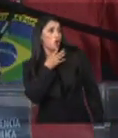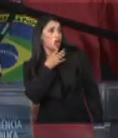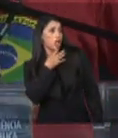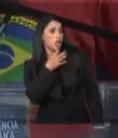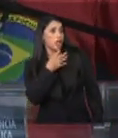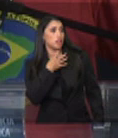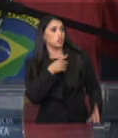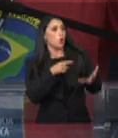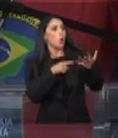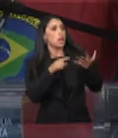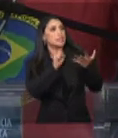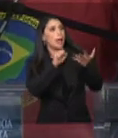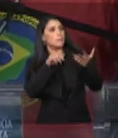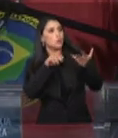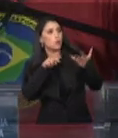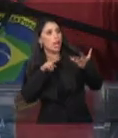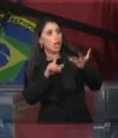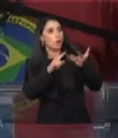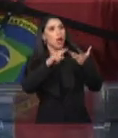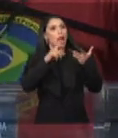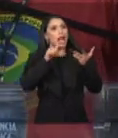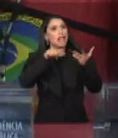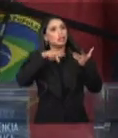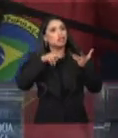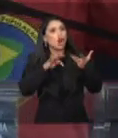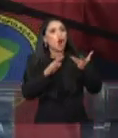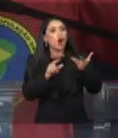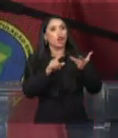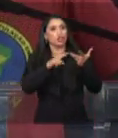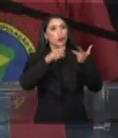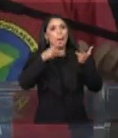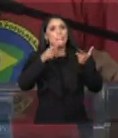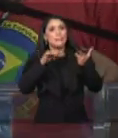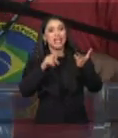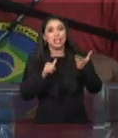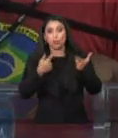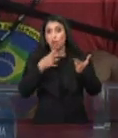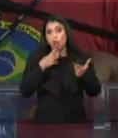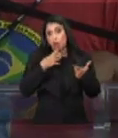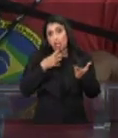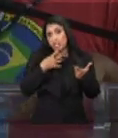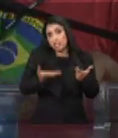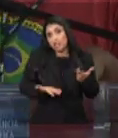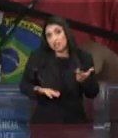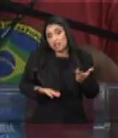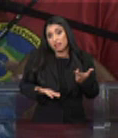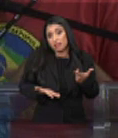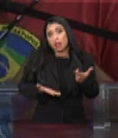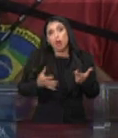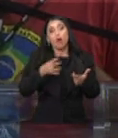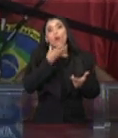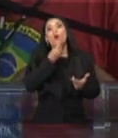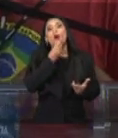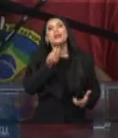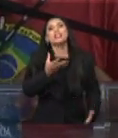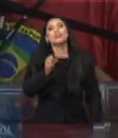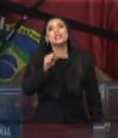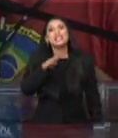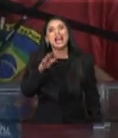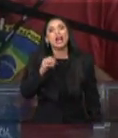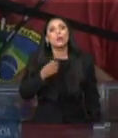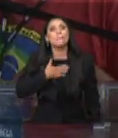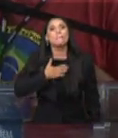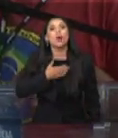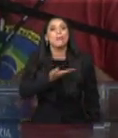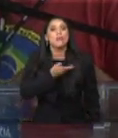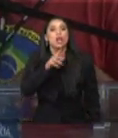o Antônio o Pedro e foi falando nome por nome que ela conheceu desde pequenininha pode chamar o homem do saco é meus amigos e eles